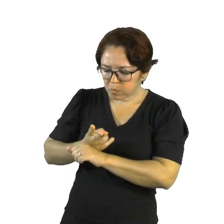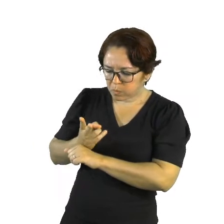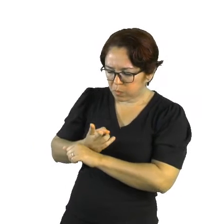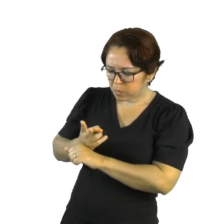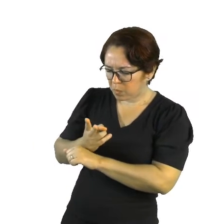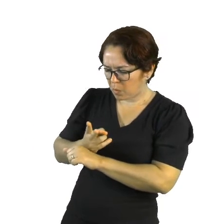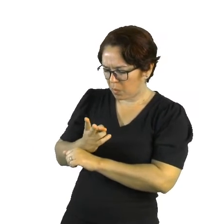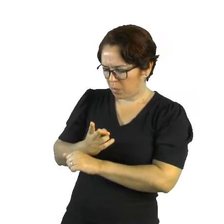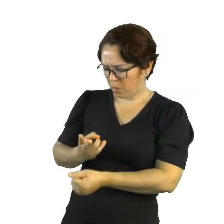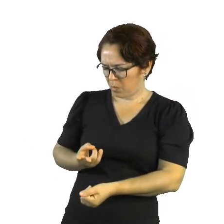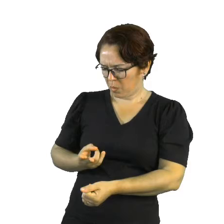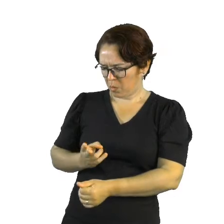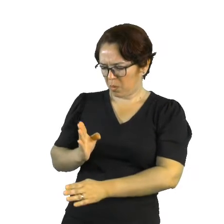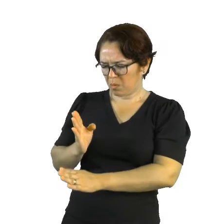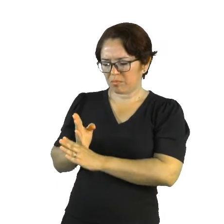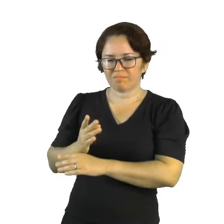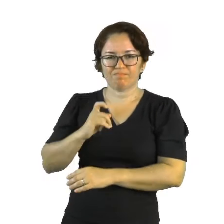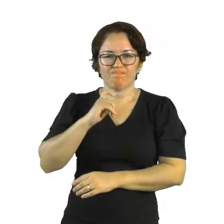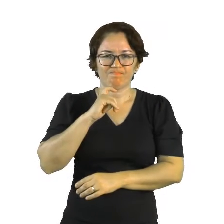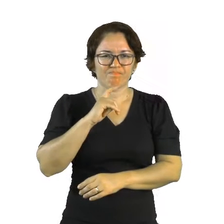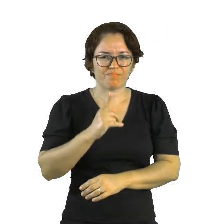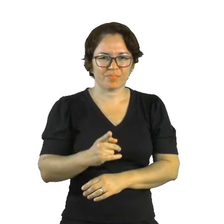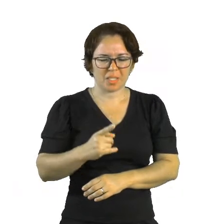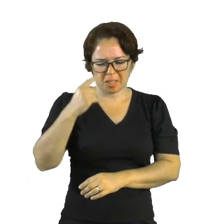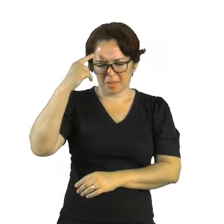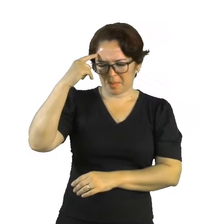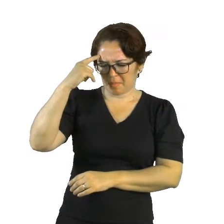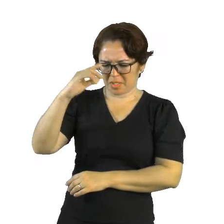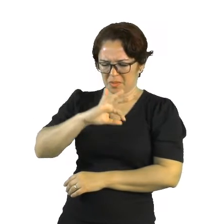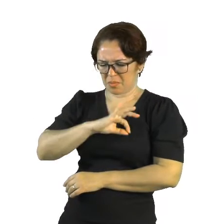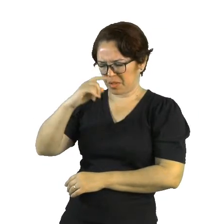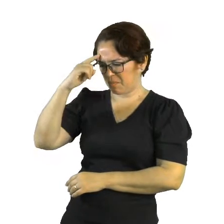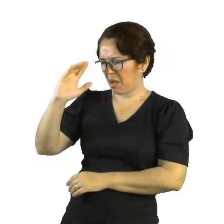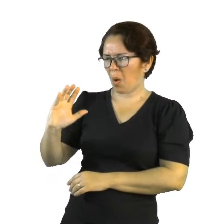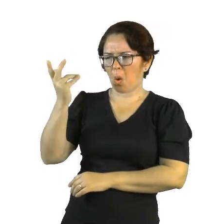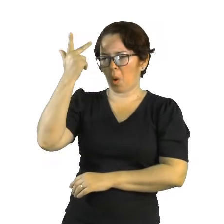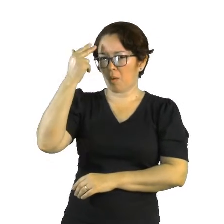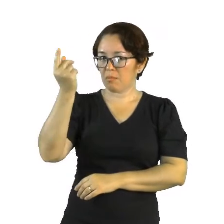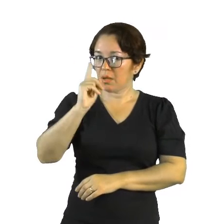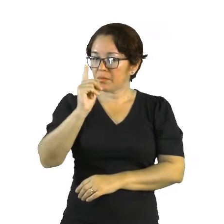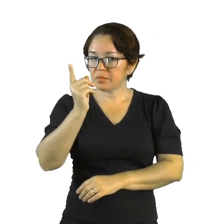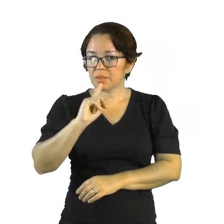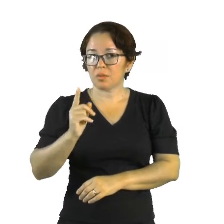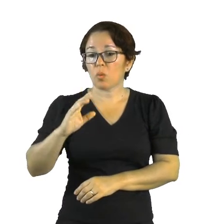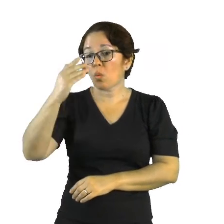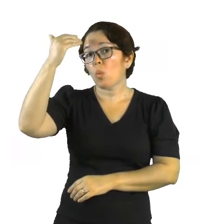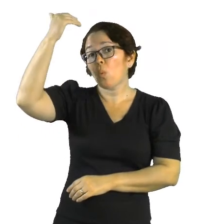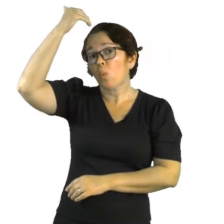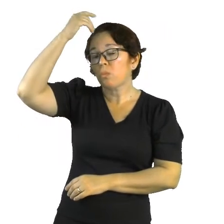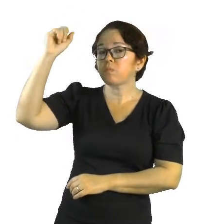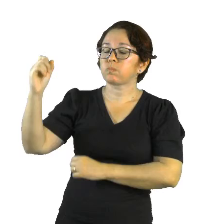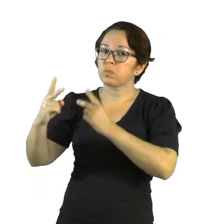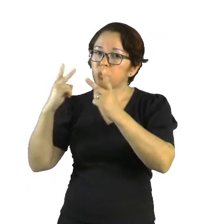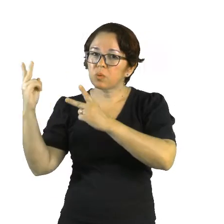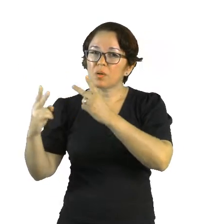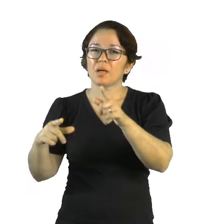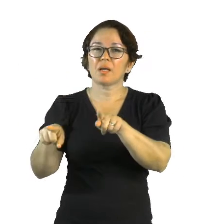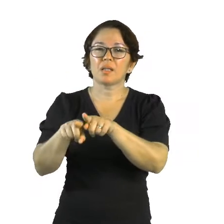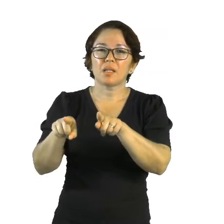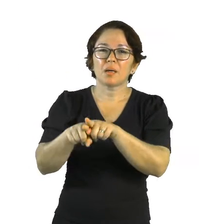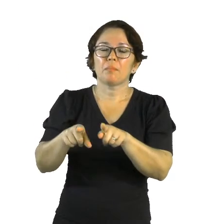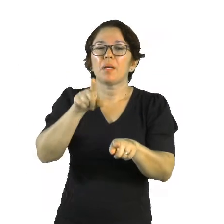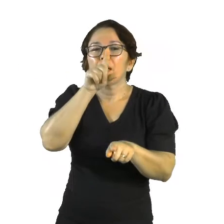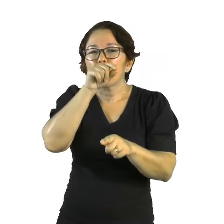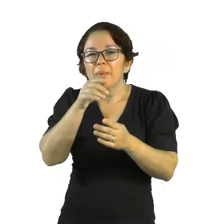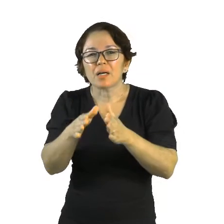o vento. Os meteorologistas, os poetas, os passarinhos